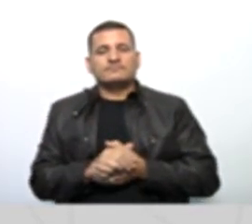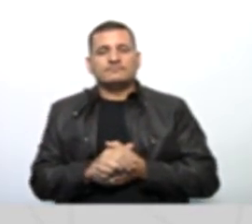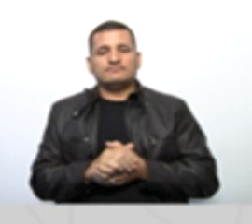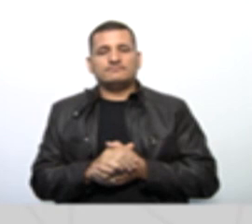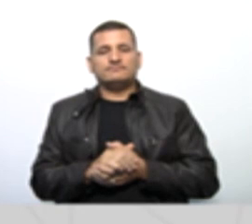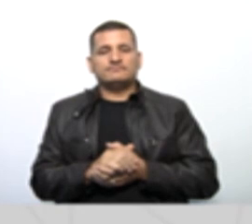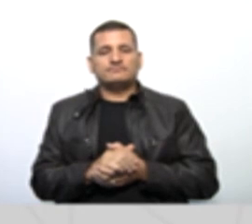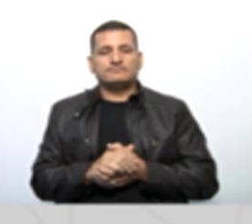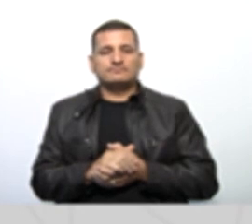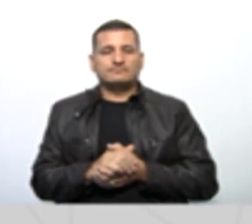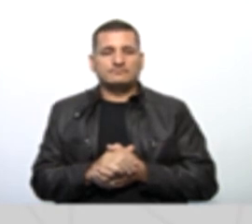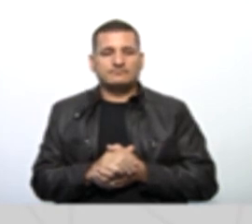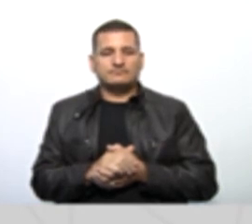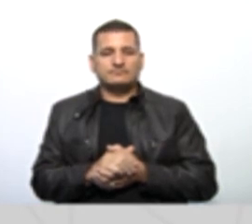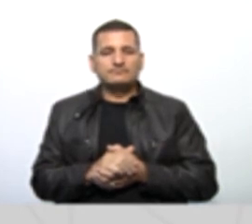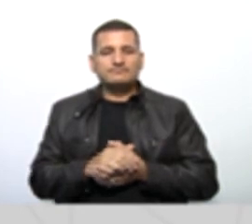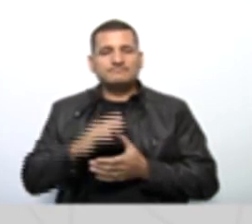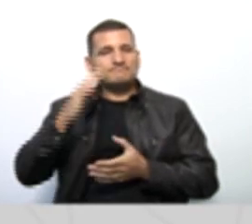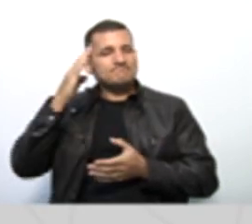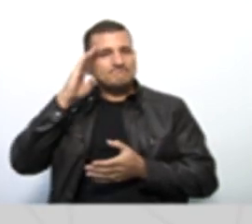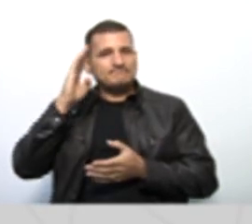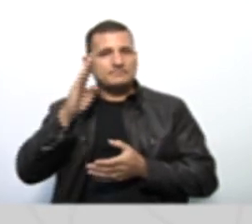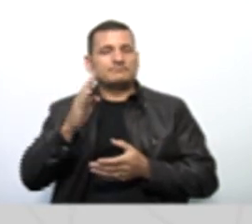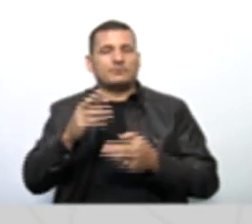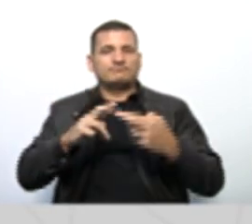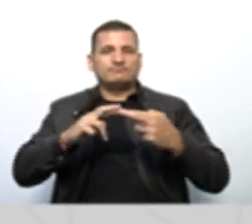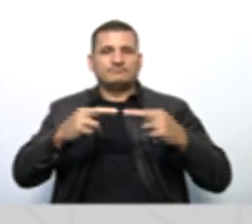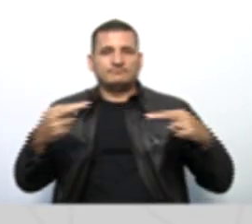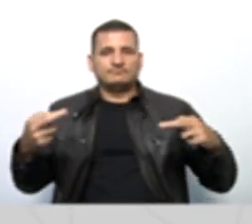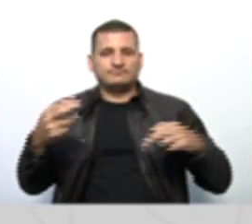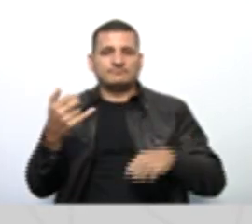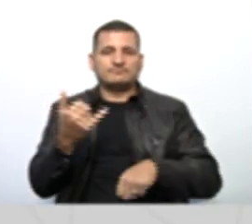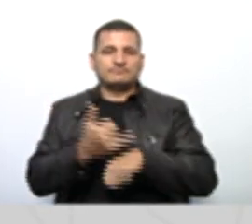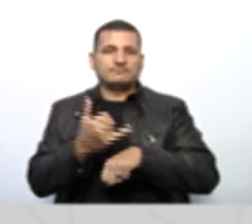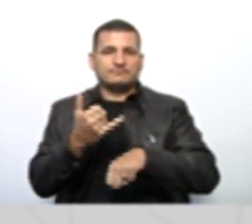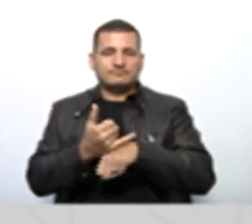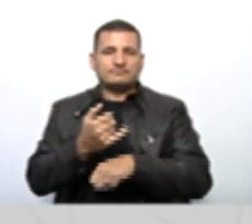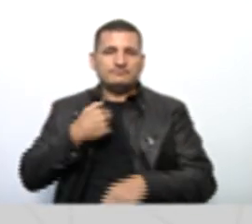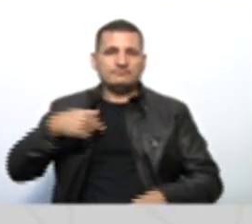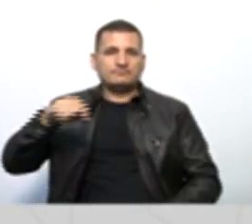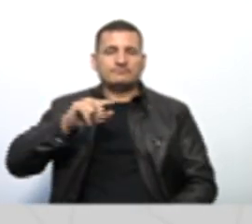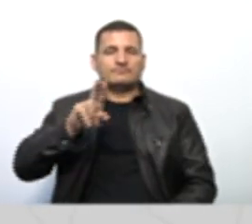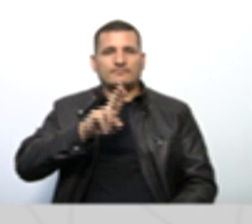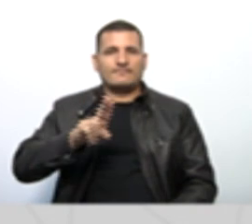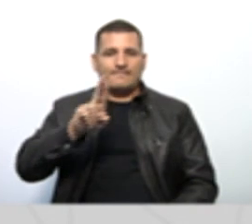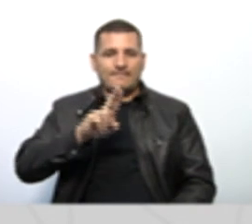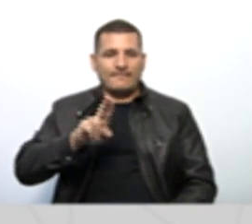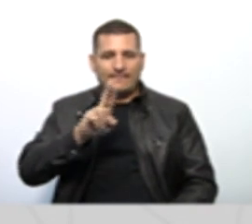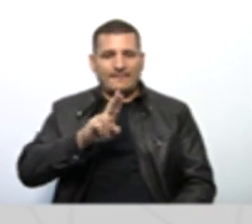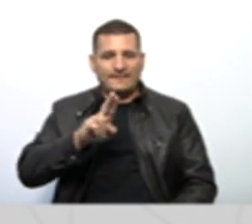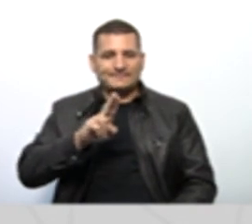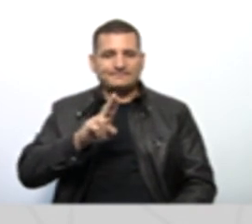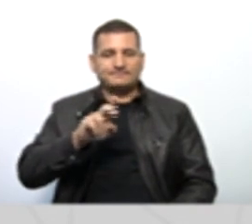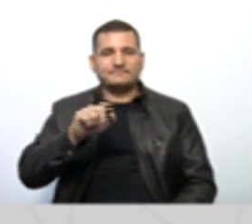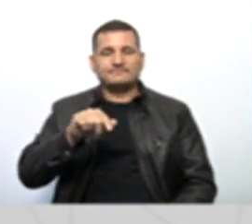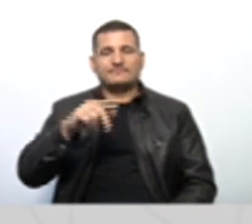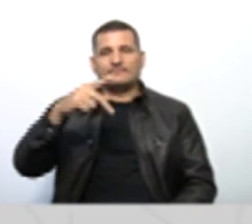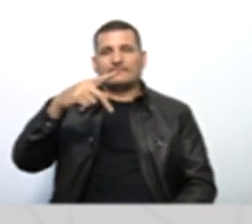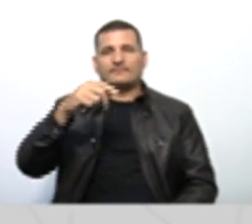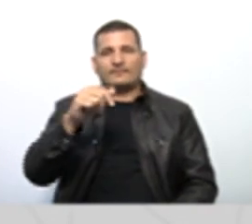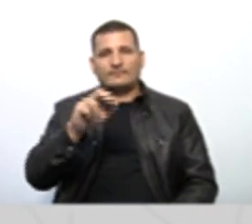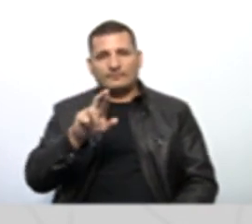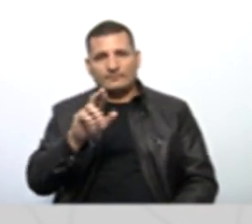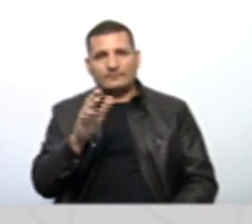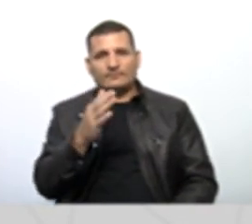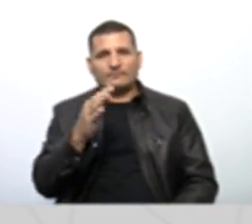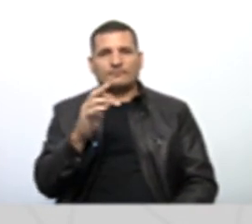pessoal o principal cabo metálico que nós utilizamos pessoal é o par trançado que